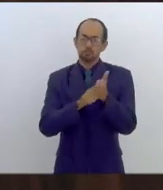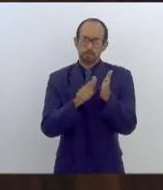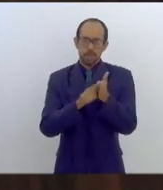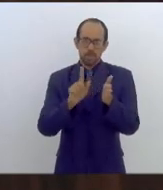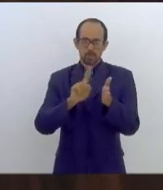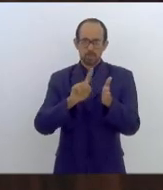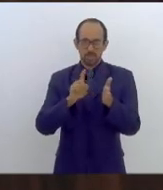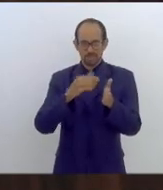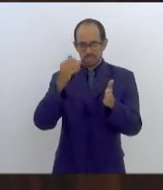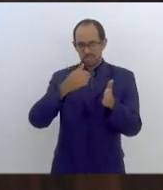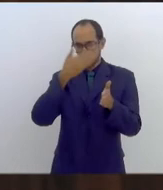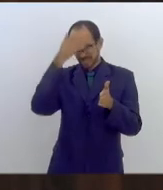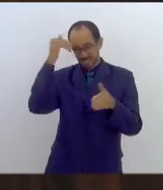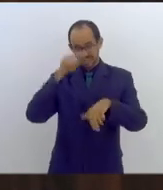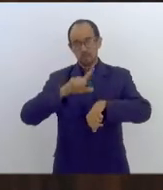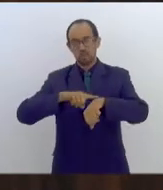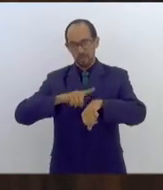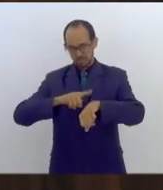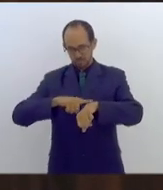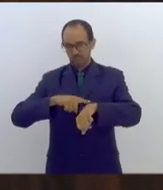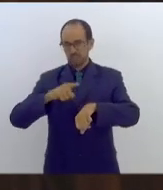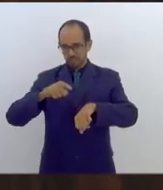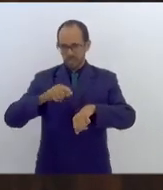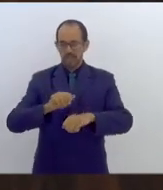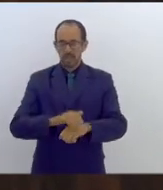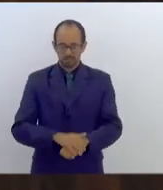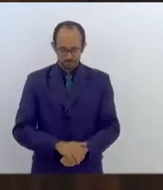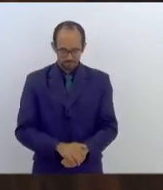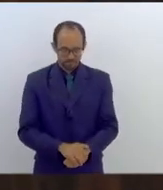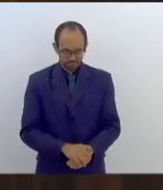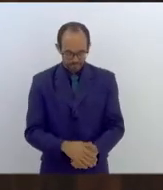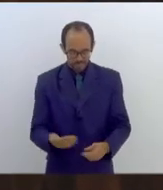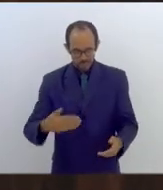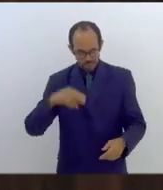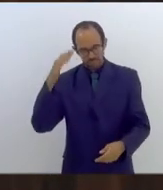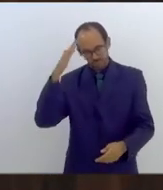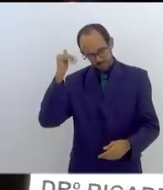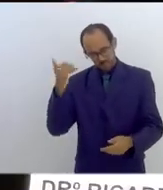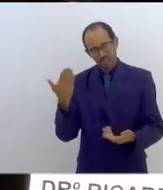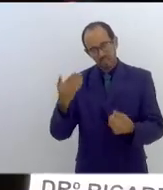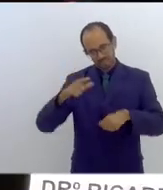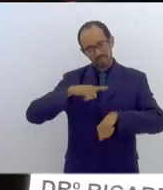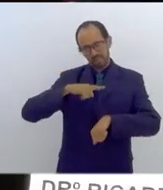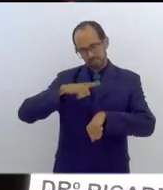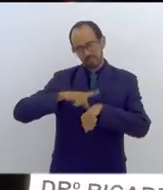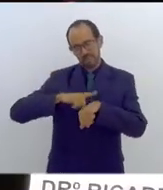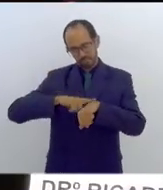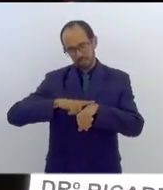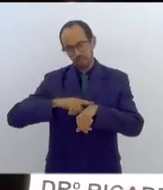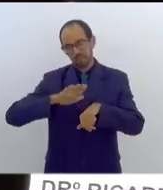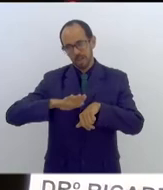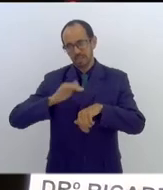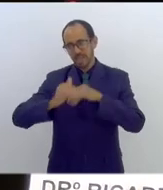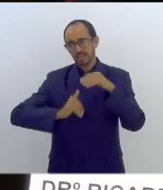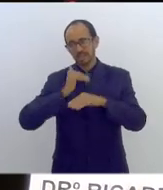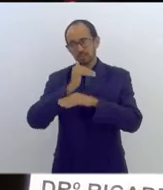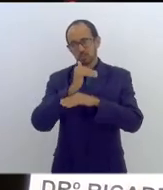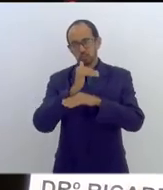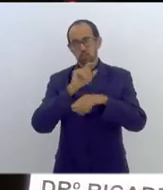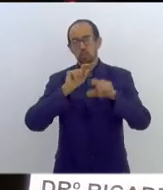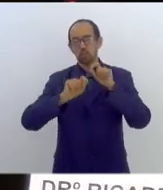explodir não é sobre o tempo de fala logicamente que mas quero acima de tudo seu